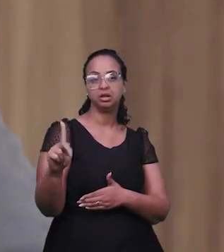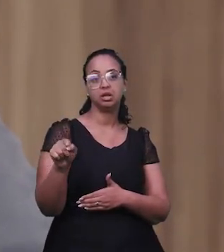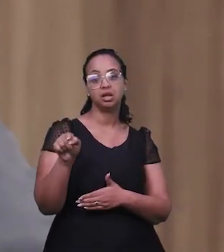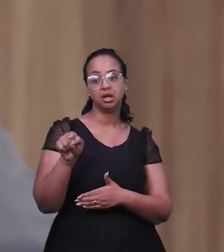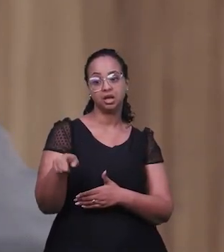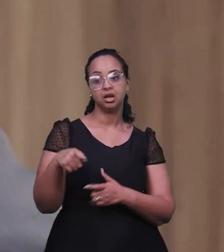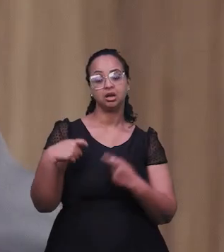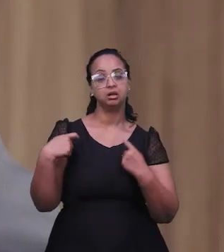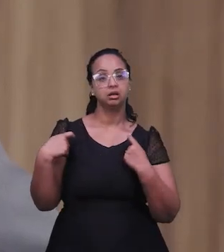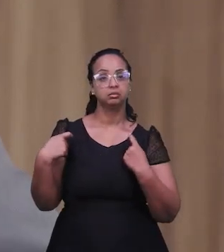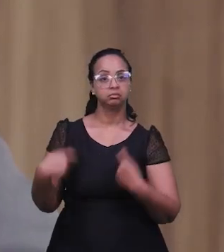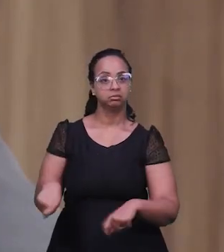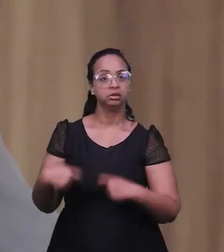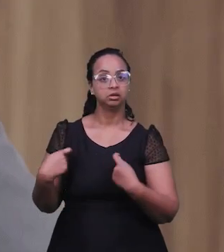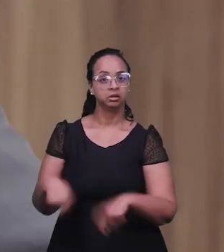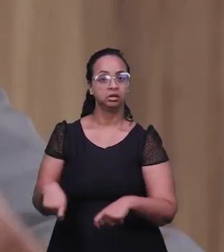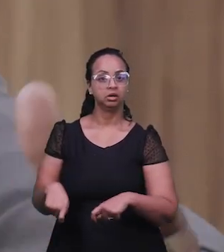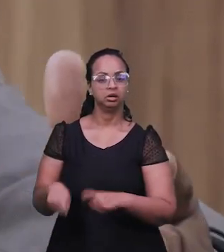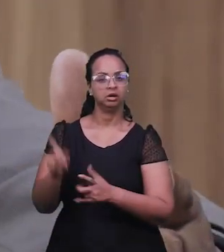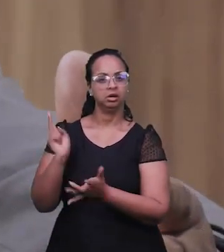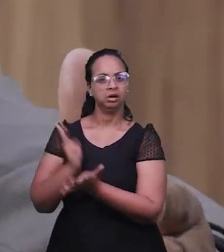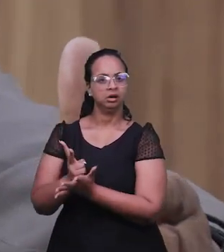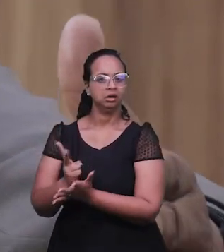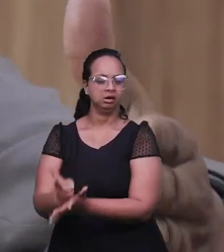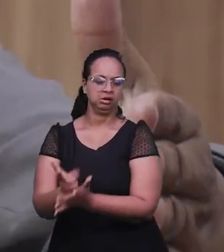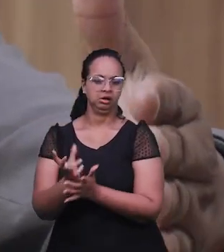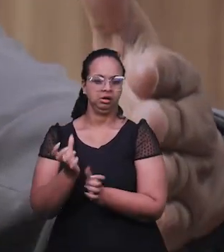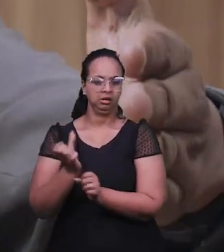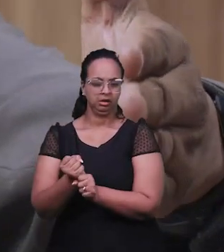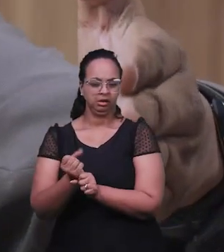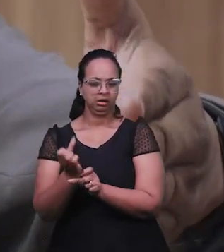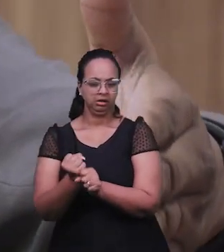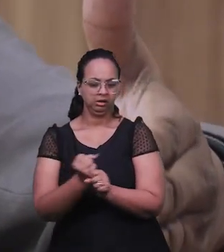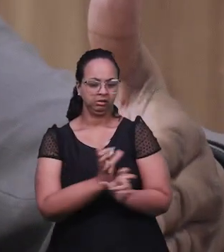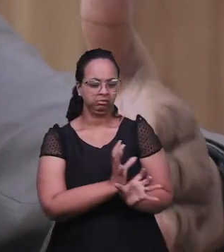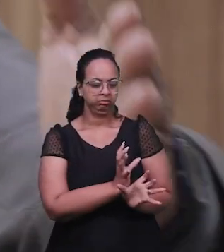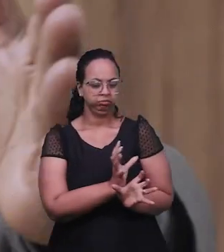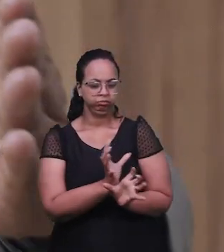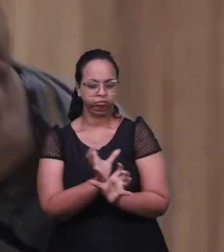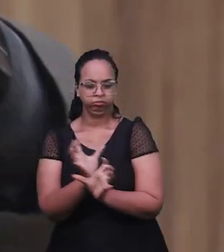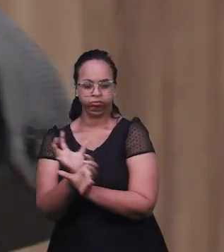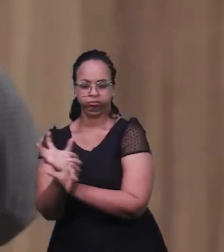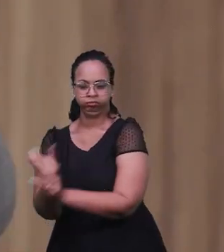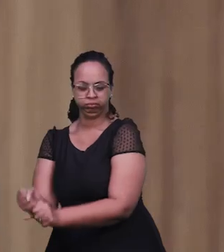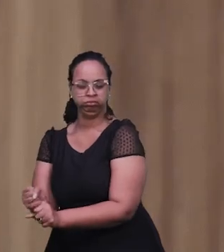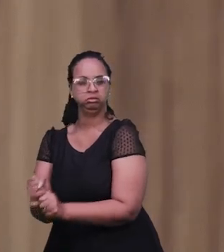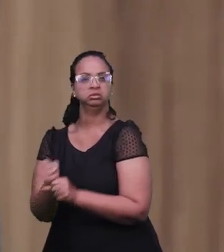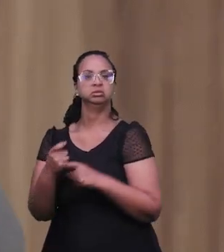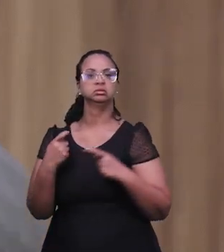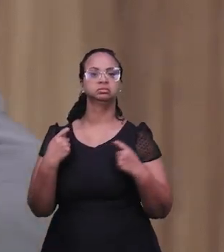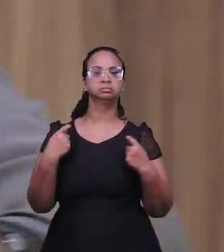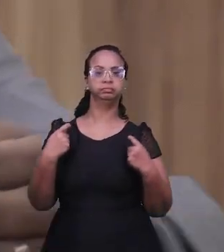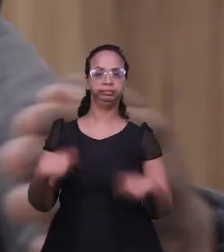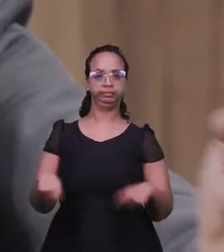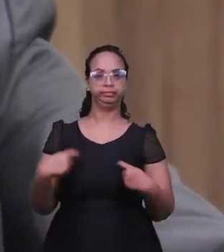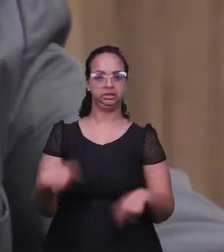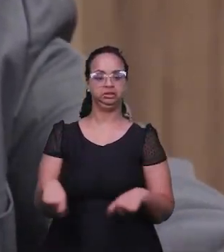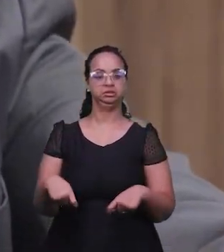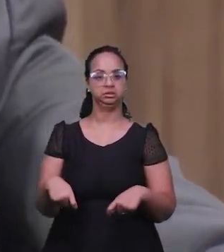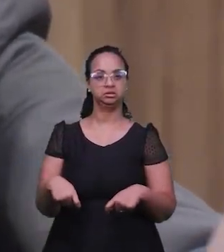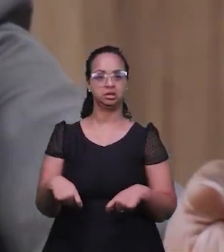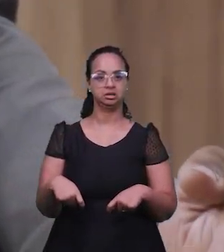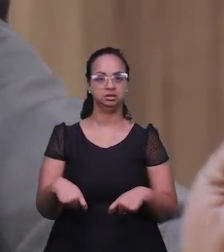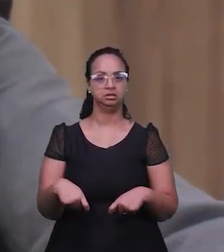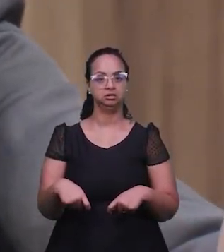ele precisava manter a sua nota dentro daquela cota que se